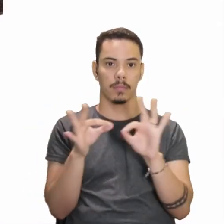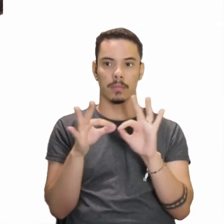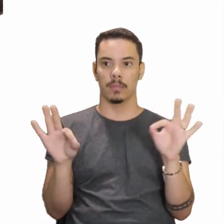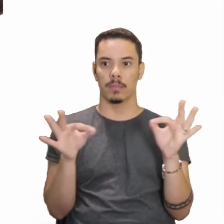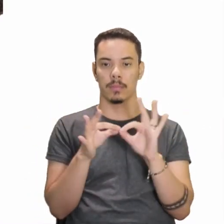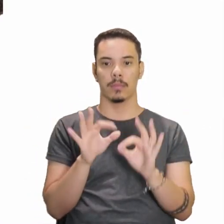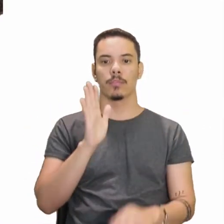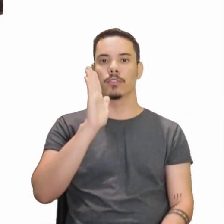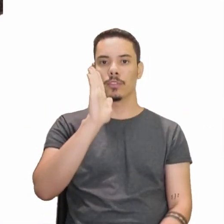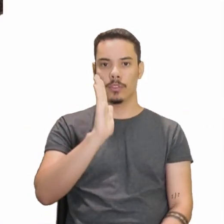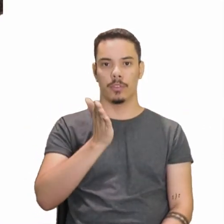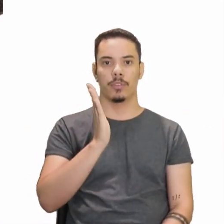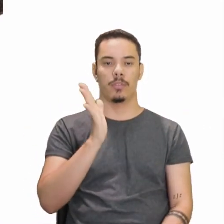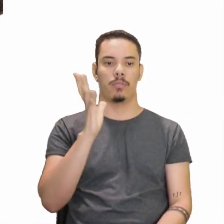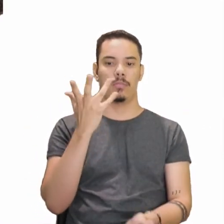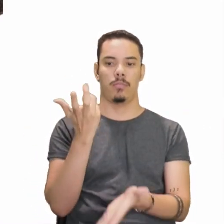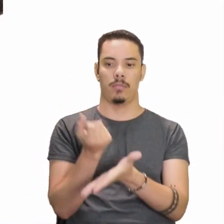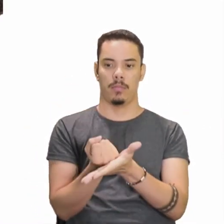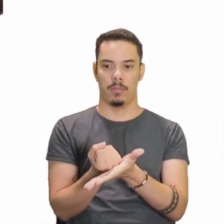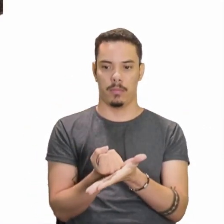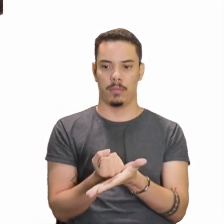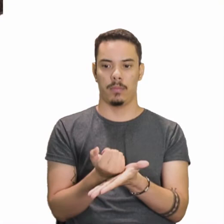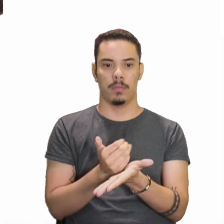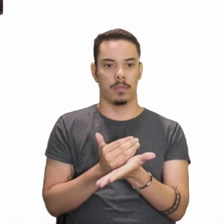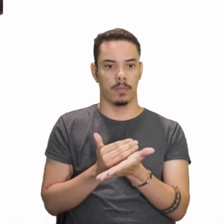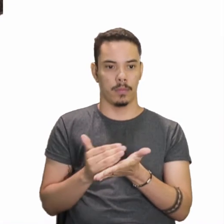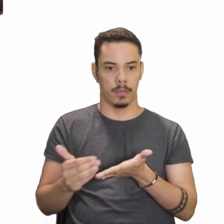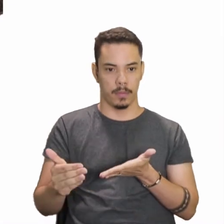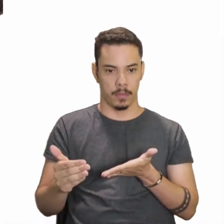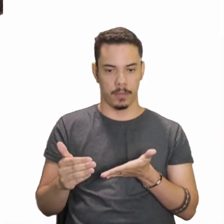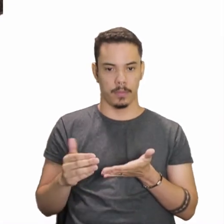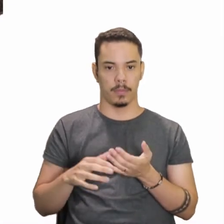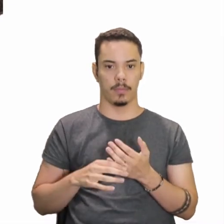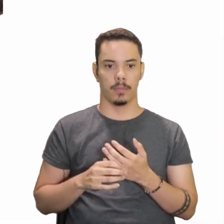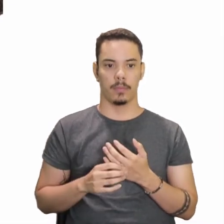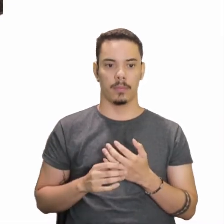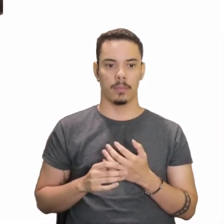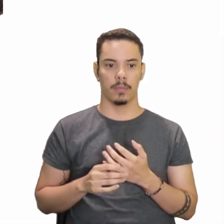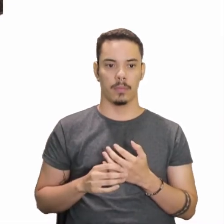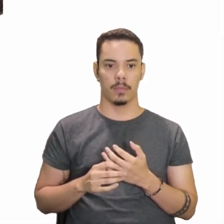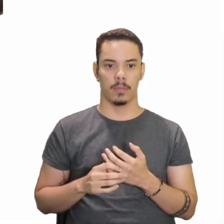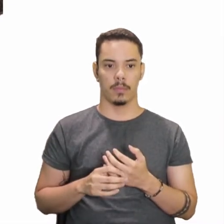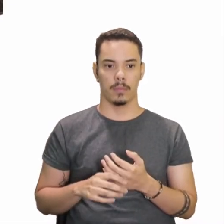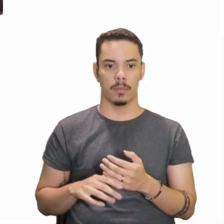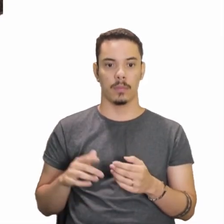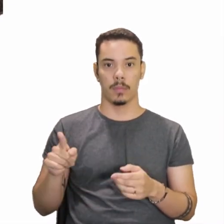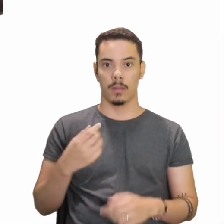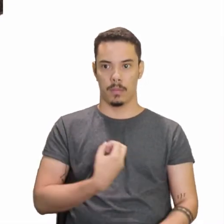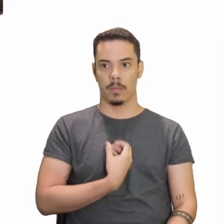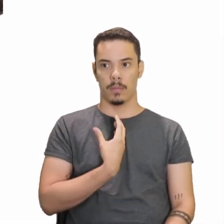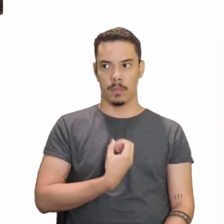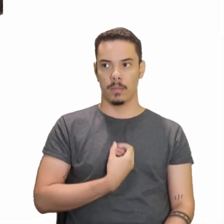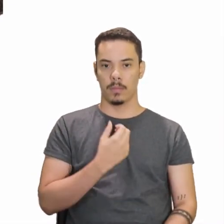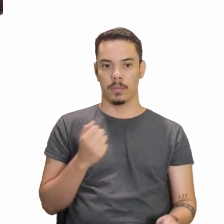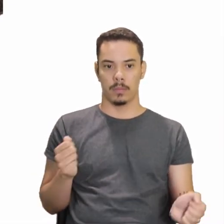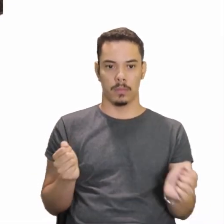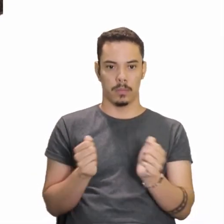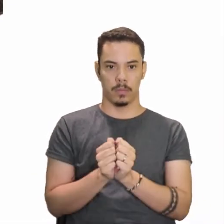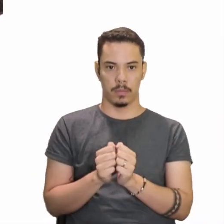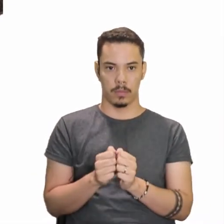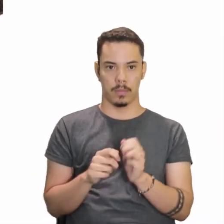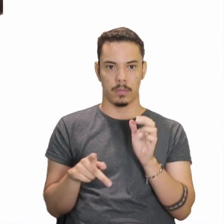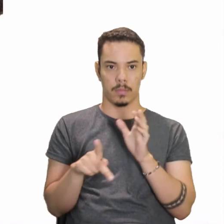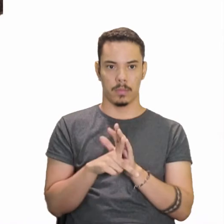já está registrada a partir, né, dessa grande poesia dos